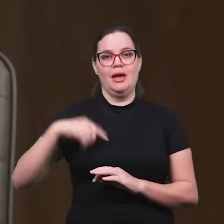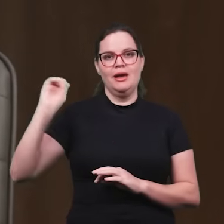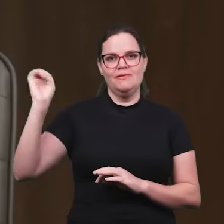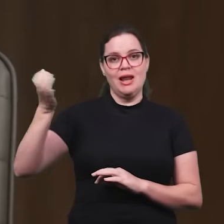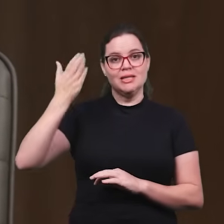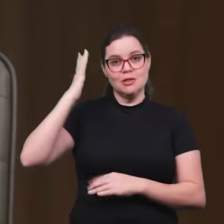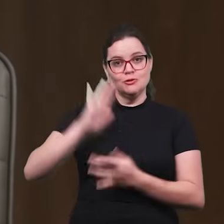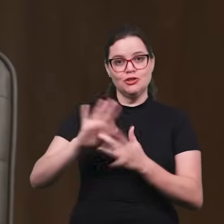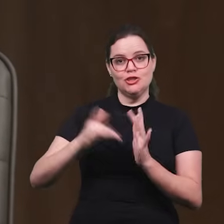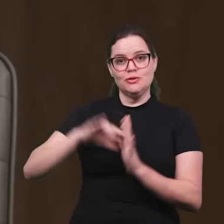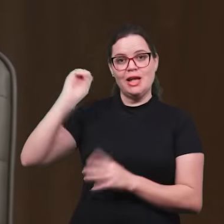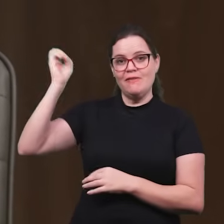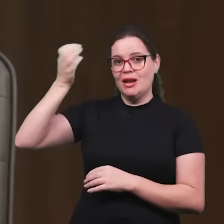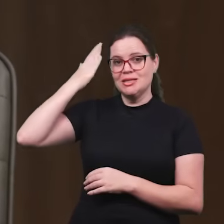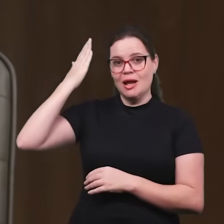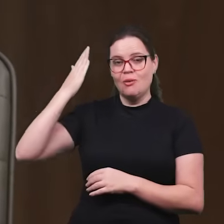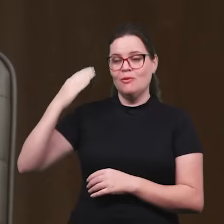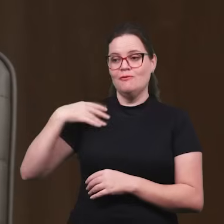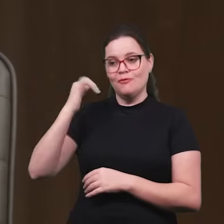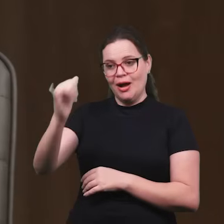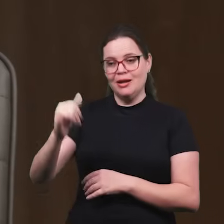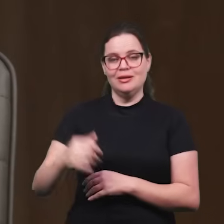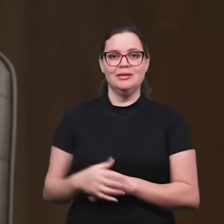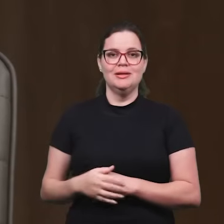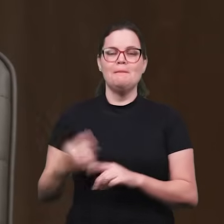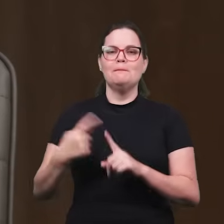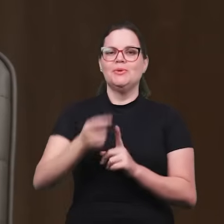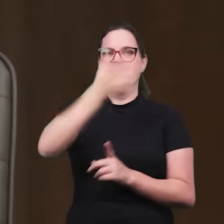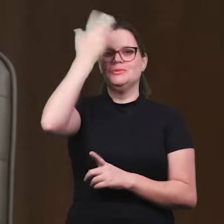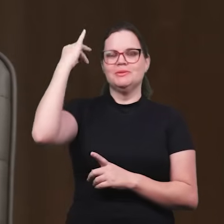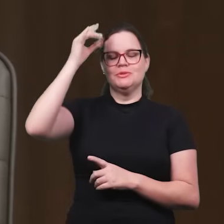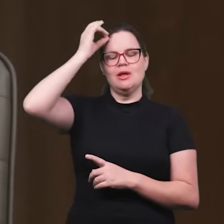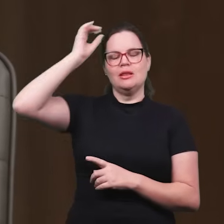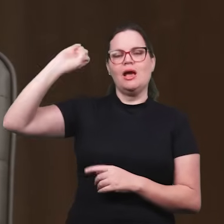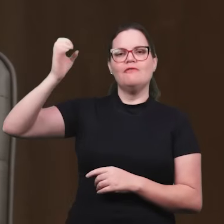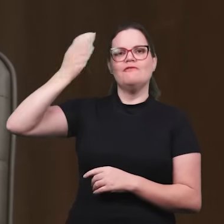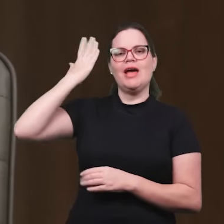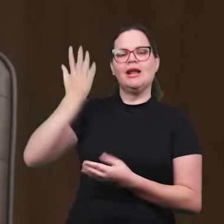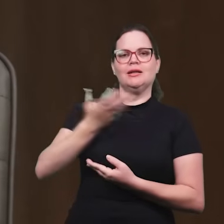revelação do Espírito Santo, né, Eveline, que traz